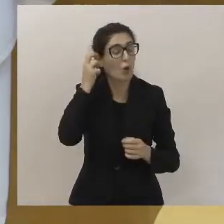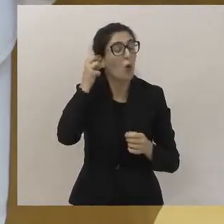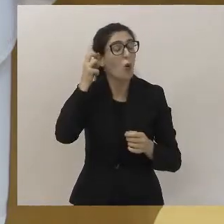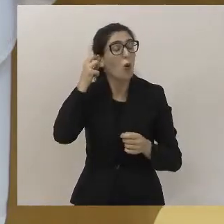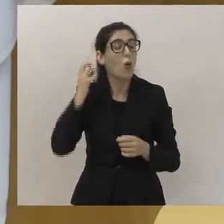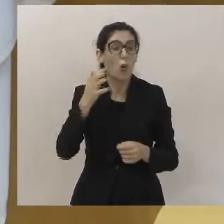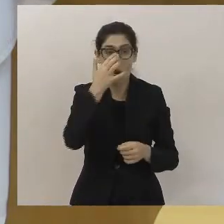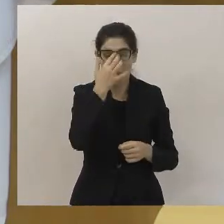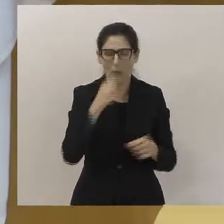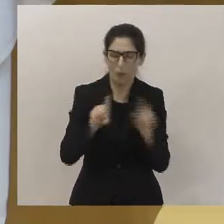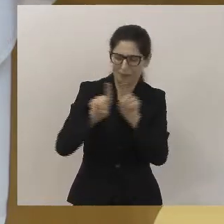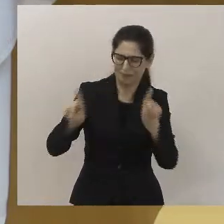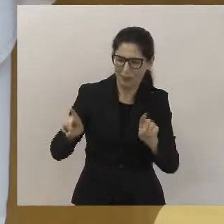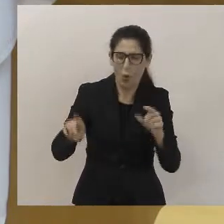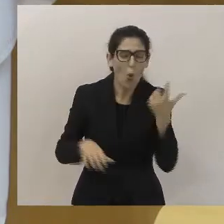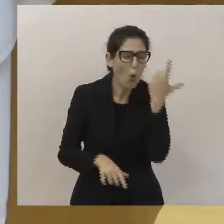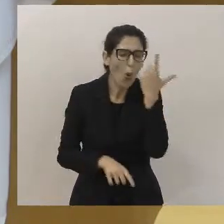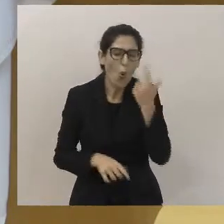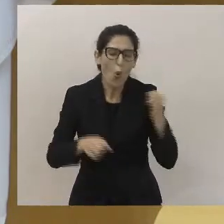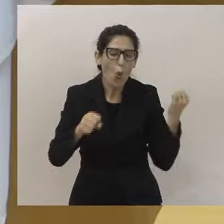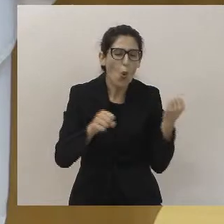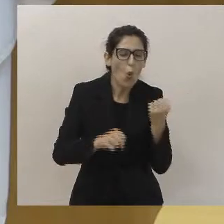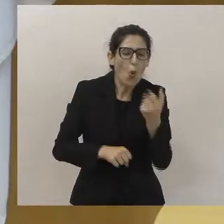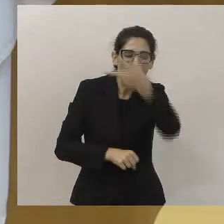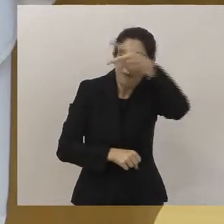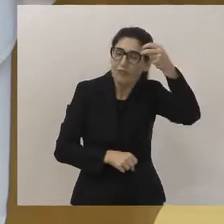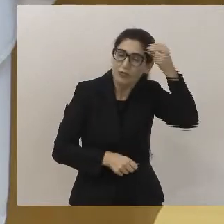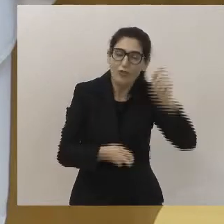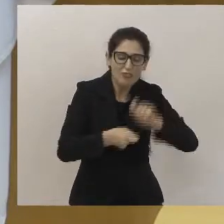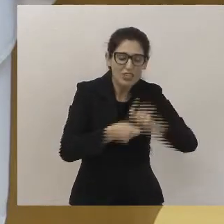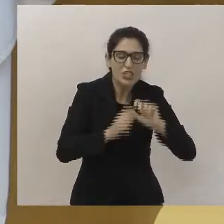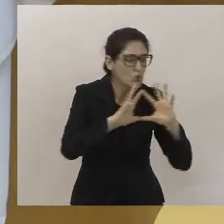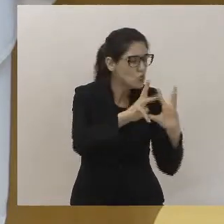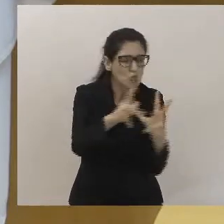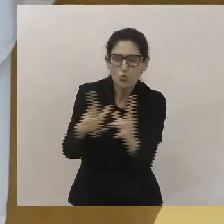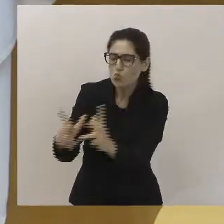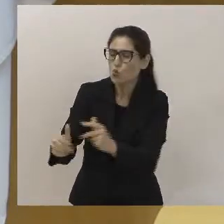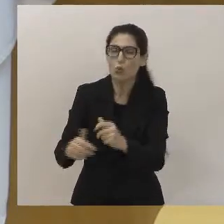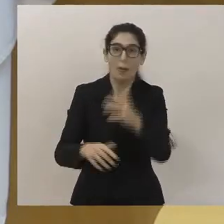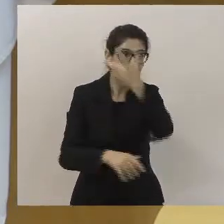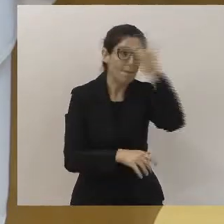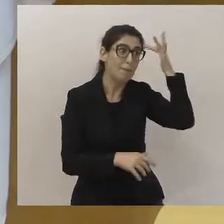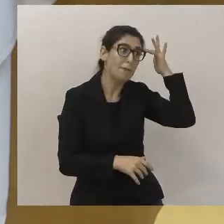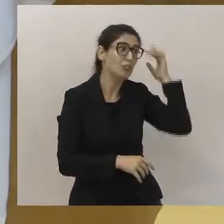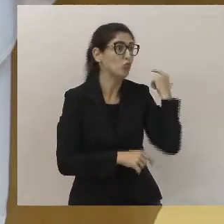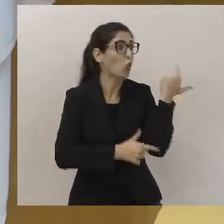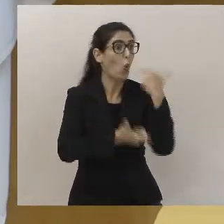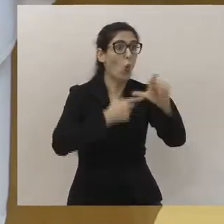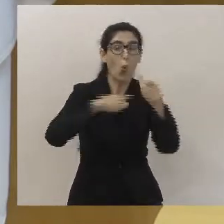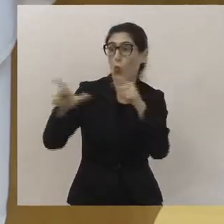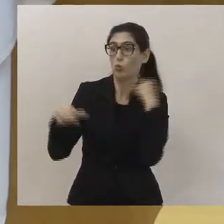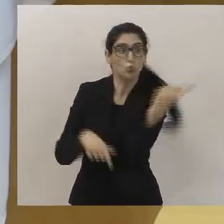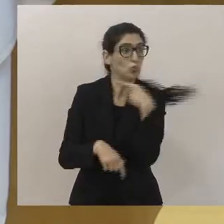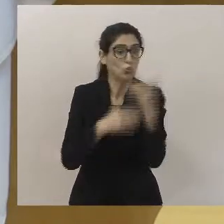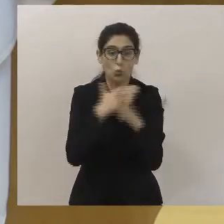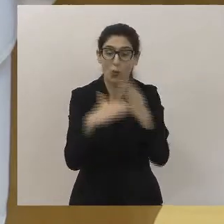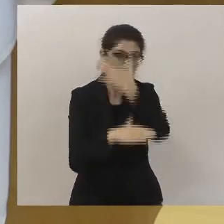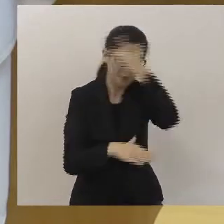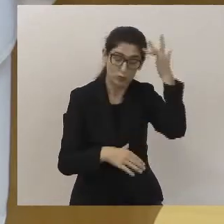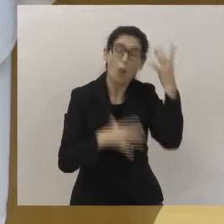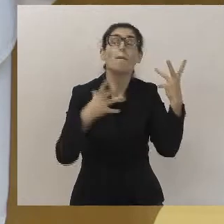tudo aquilo que a população gostaria de ter a população merece inclusive não tem perna para isso